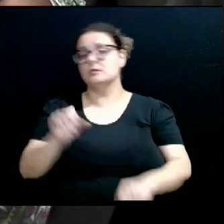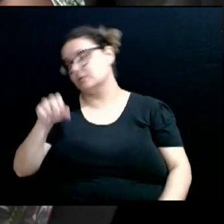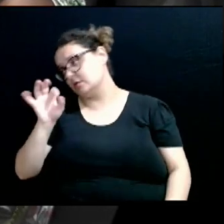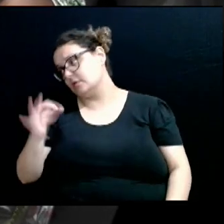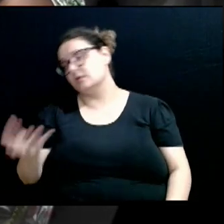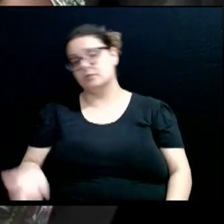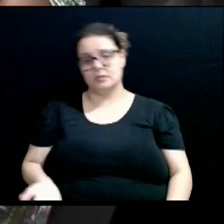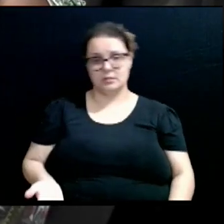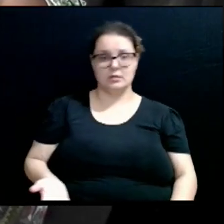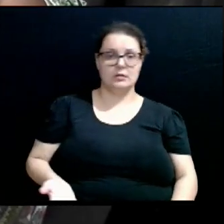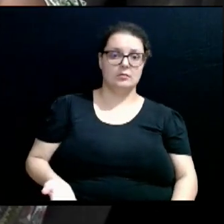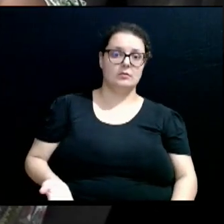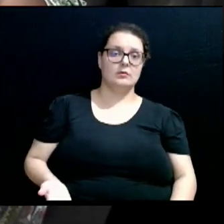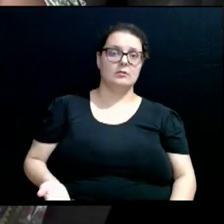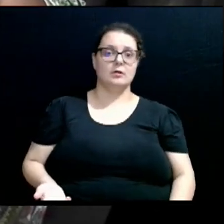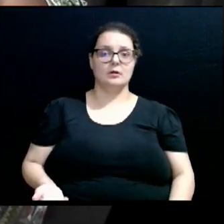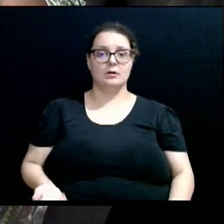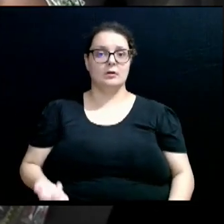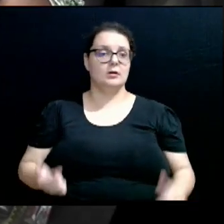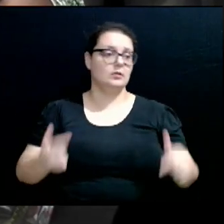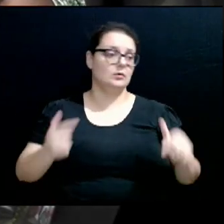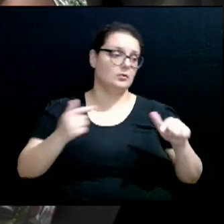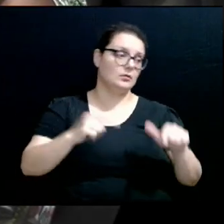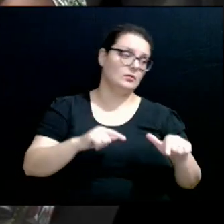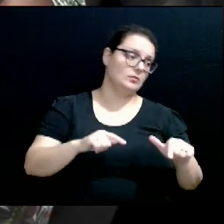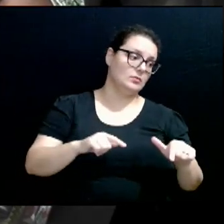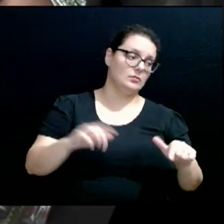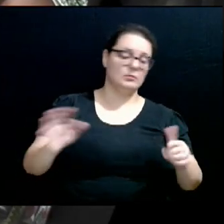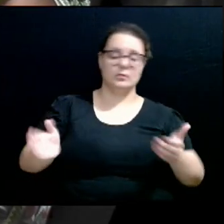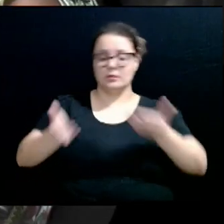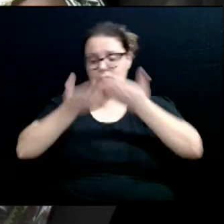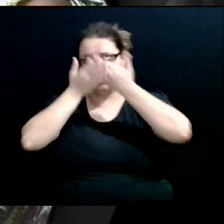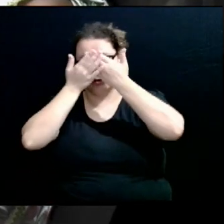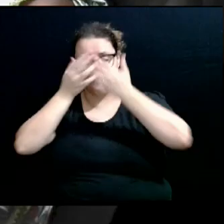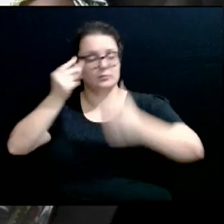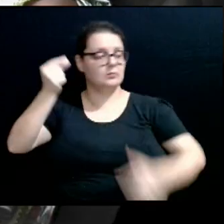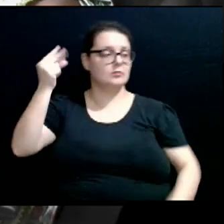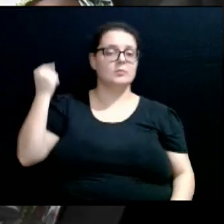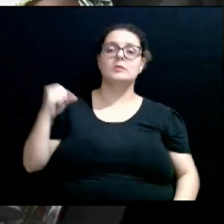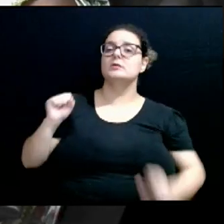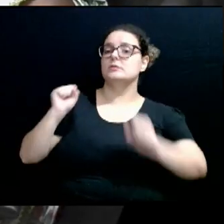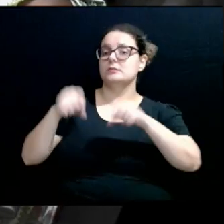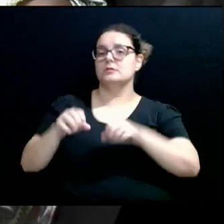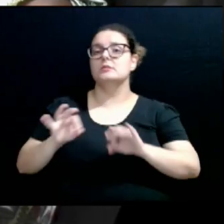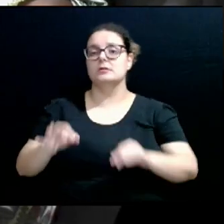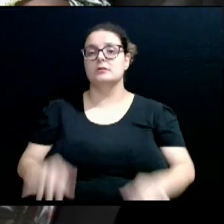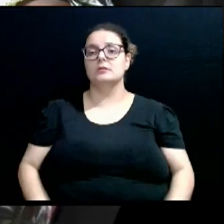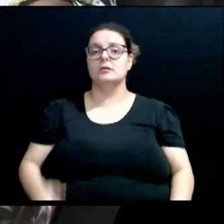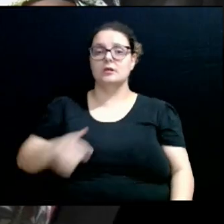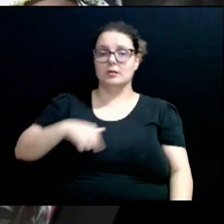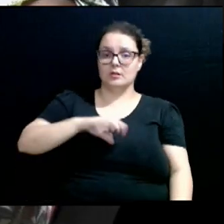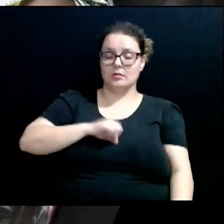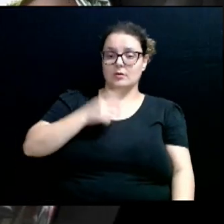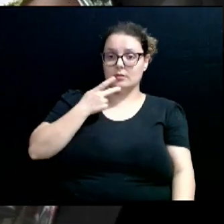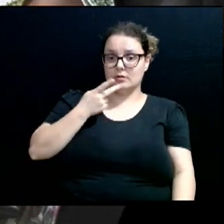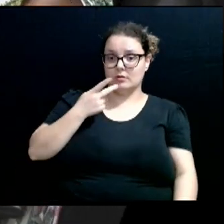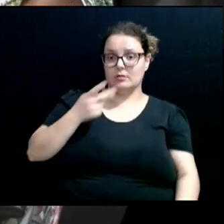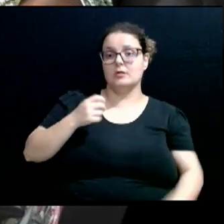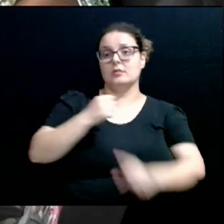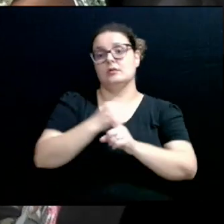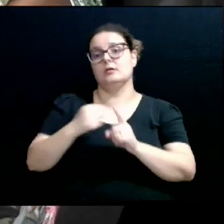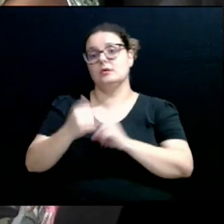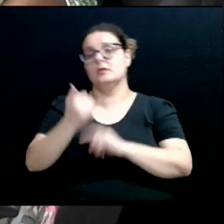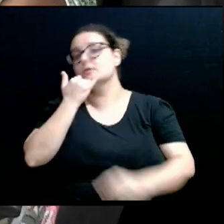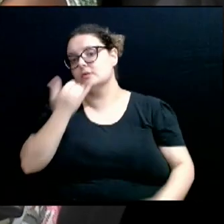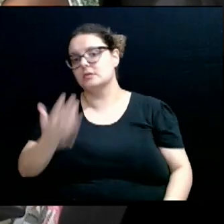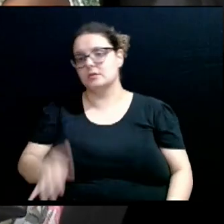foram renegados durante muito tempo. Isso mesmo. Né? Muito potente. Eu gosto de dizer assim que a sociedade... Desculpa. A